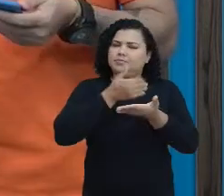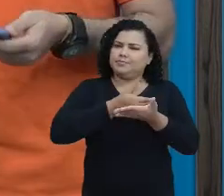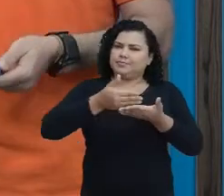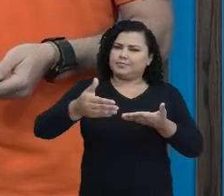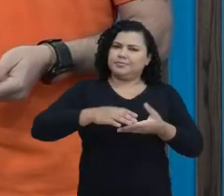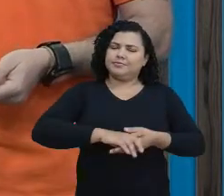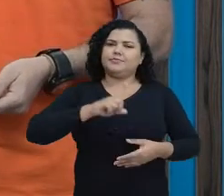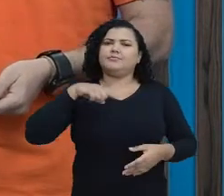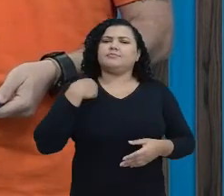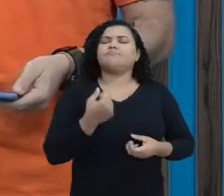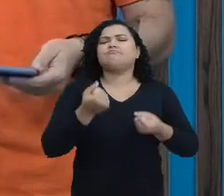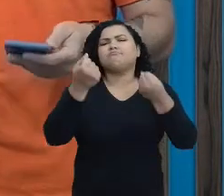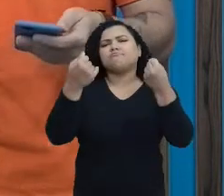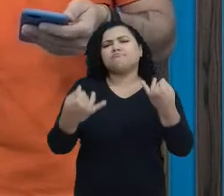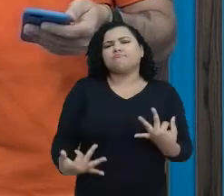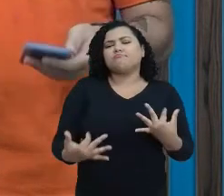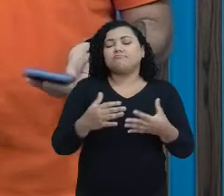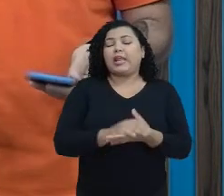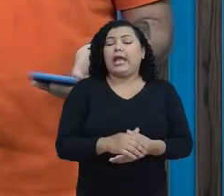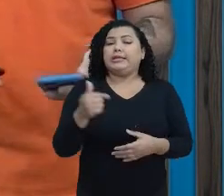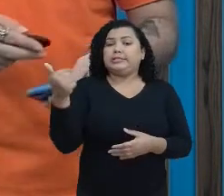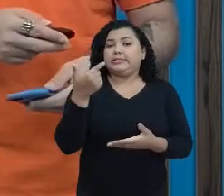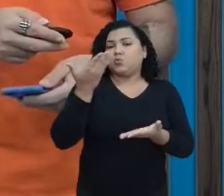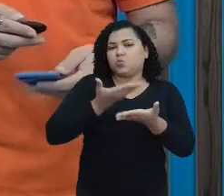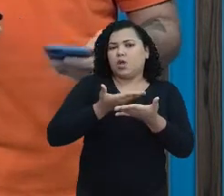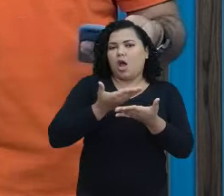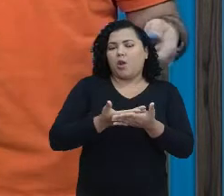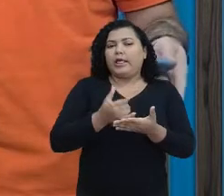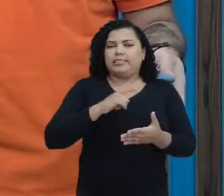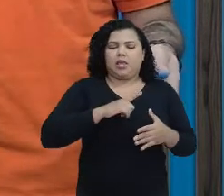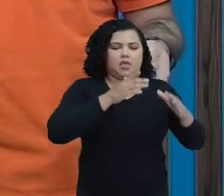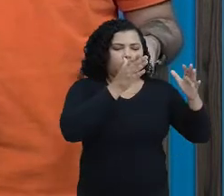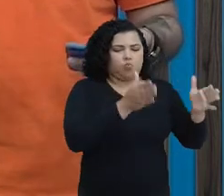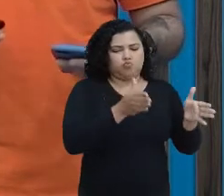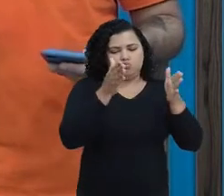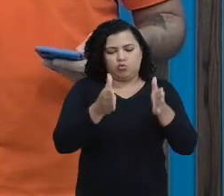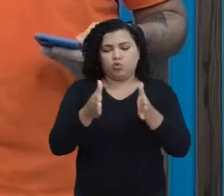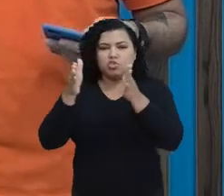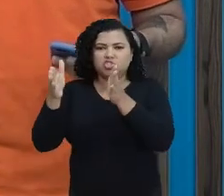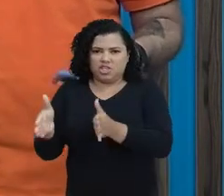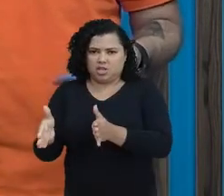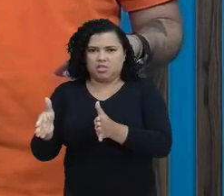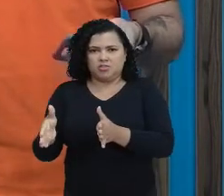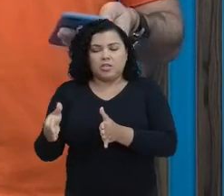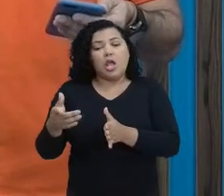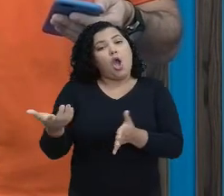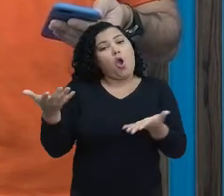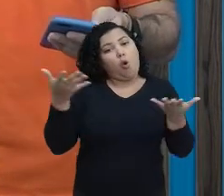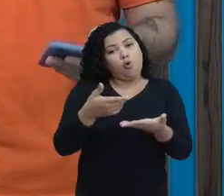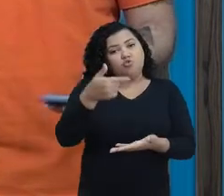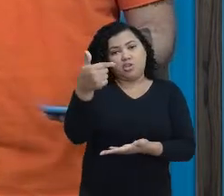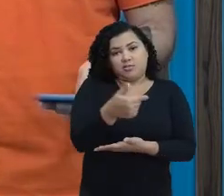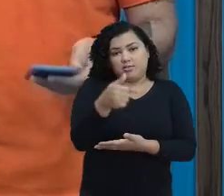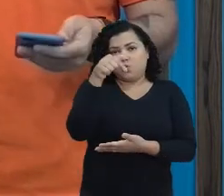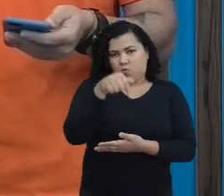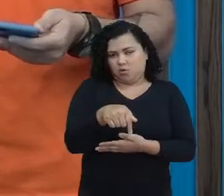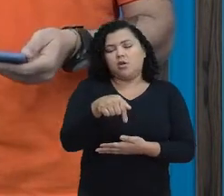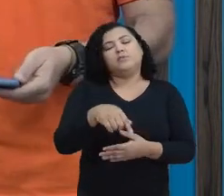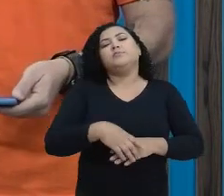gente falou já no início da aula que essa é a segunda aula de um bloco de 3 aulas, onde a gente está abordando as